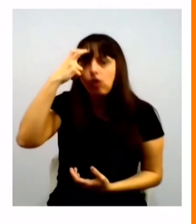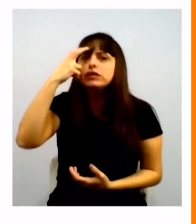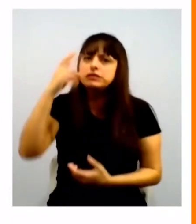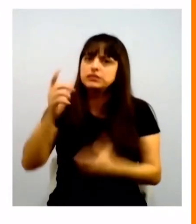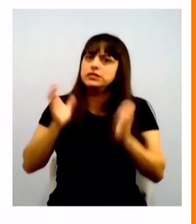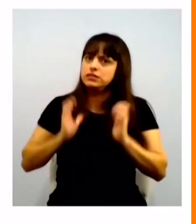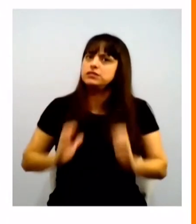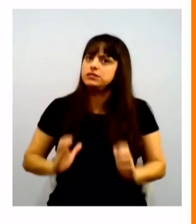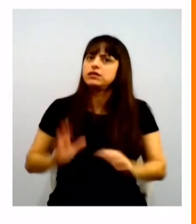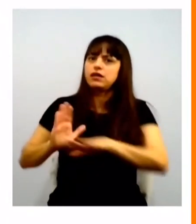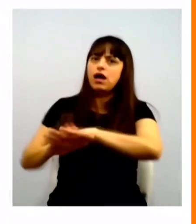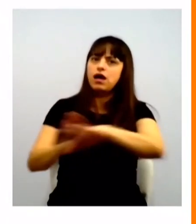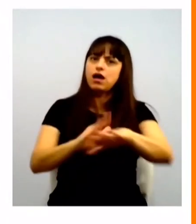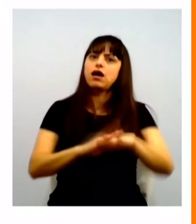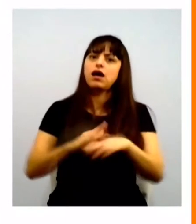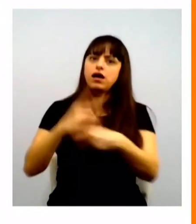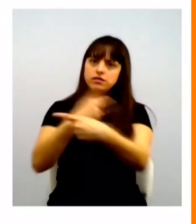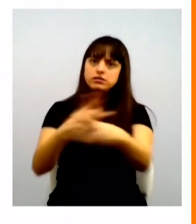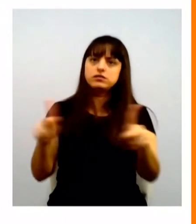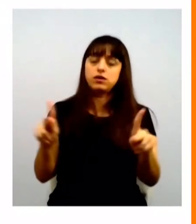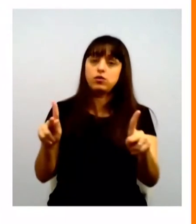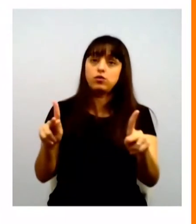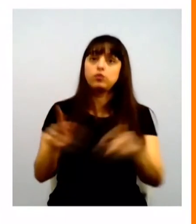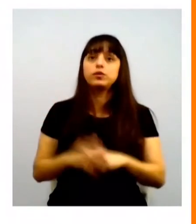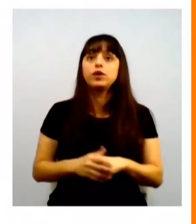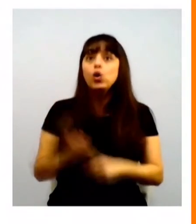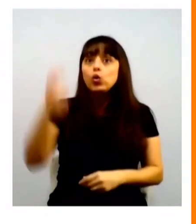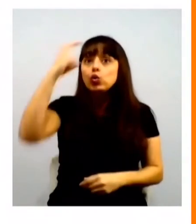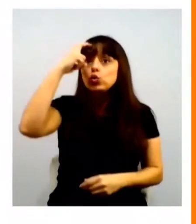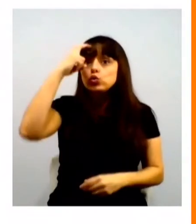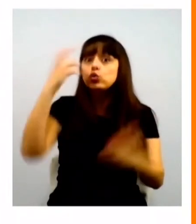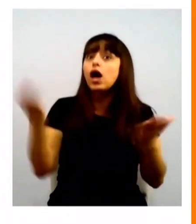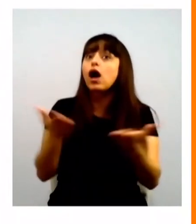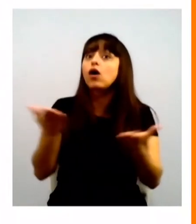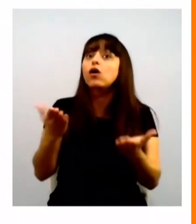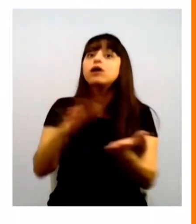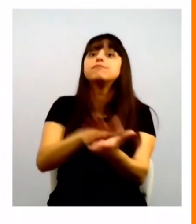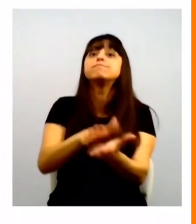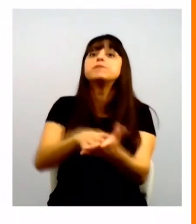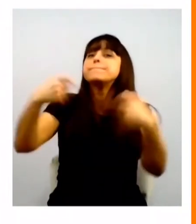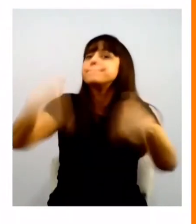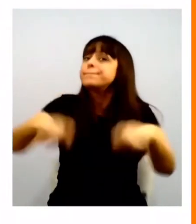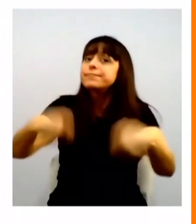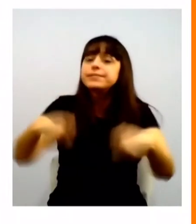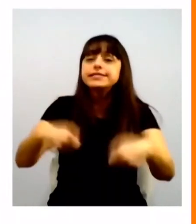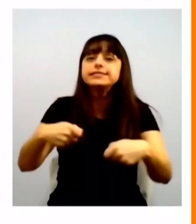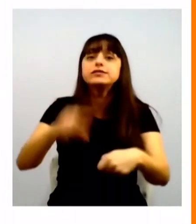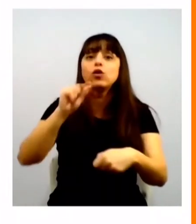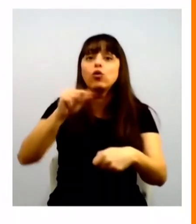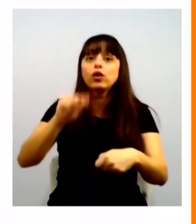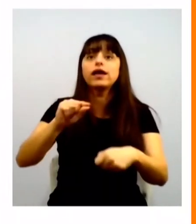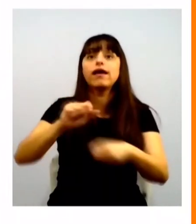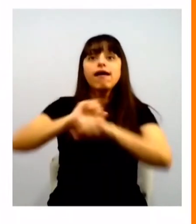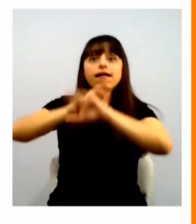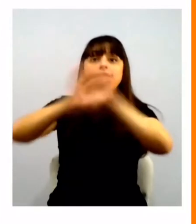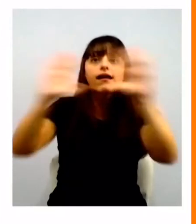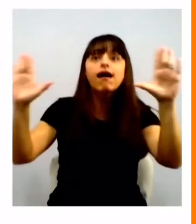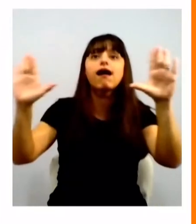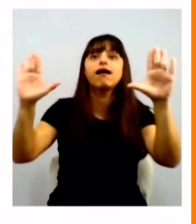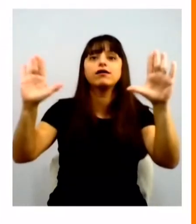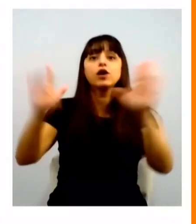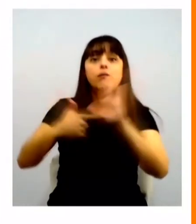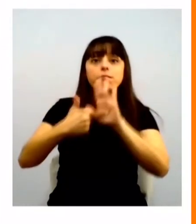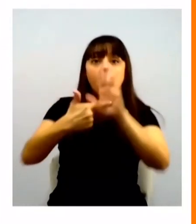Portanto, a cultura reclama democracia, reclama transparencia, reclama direitos.